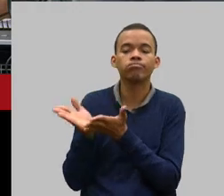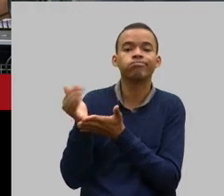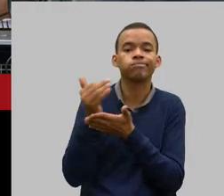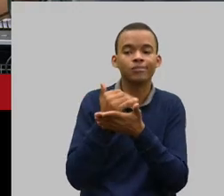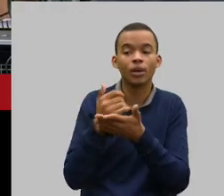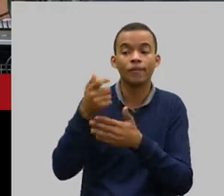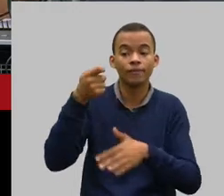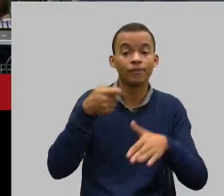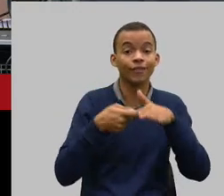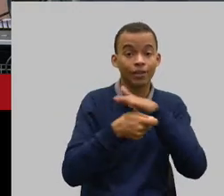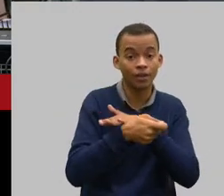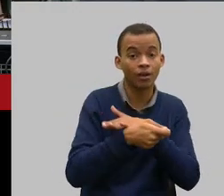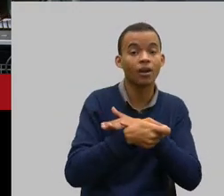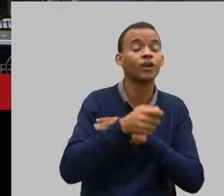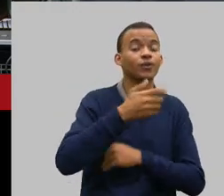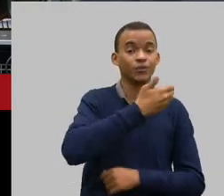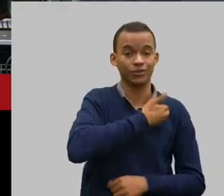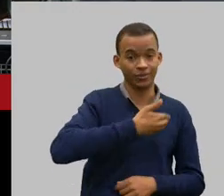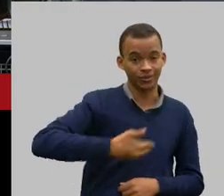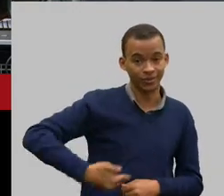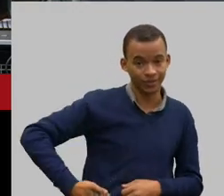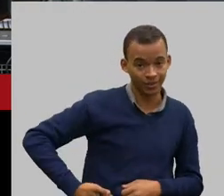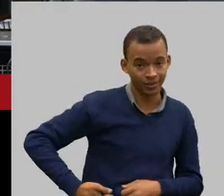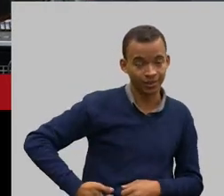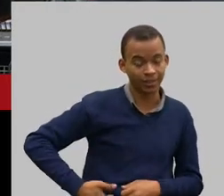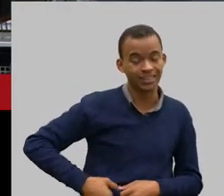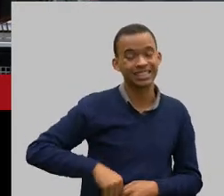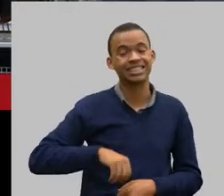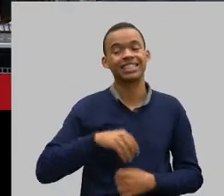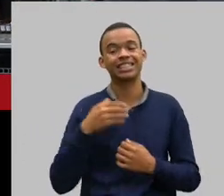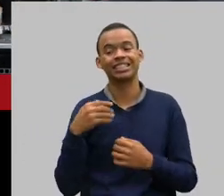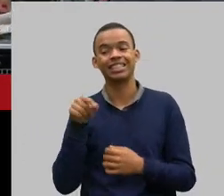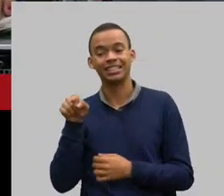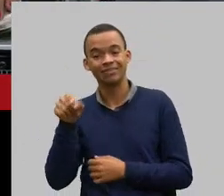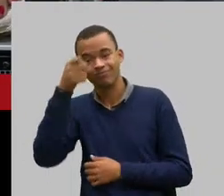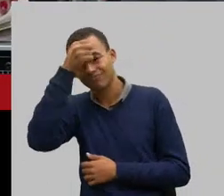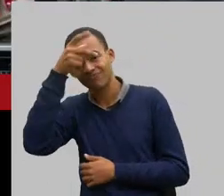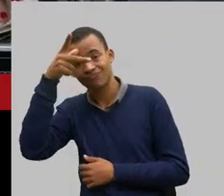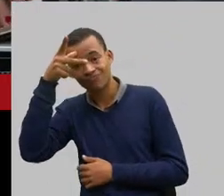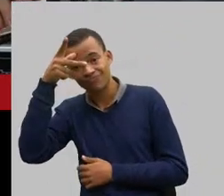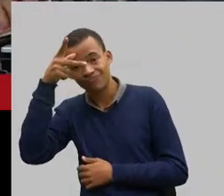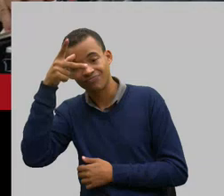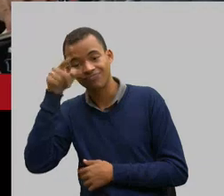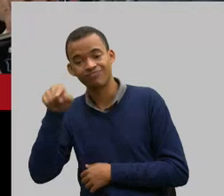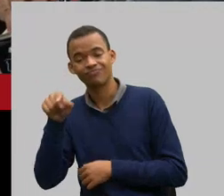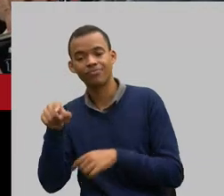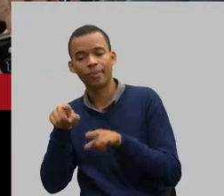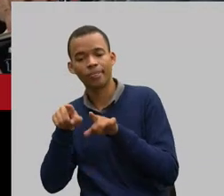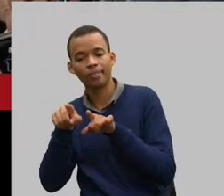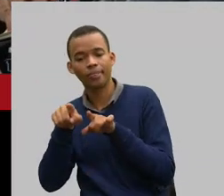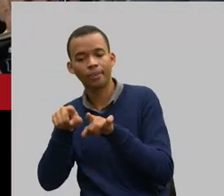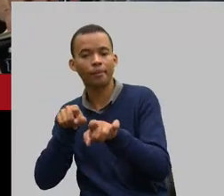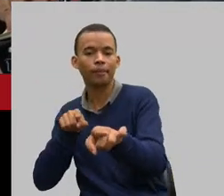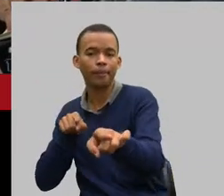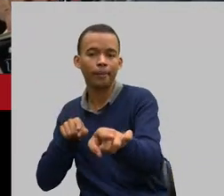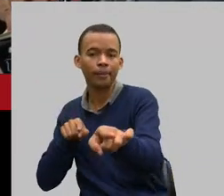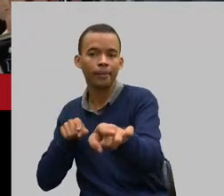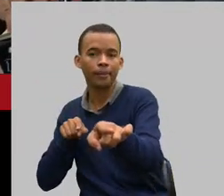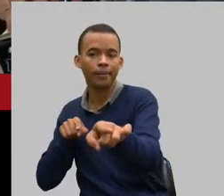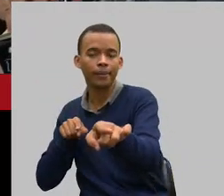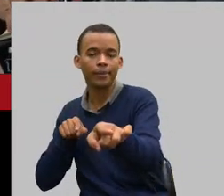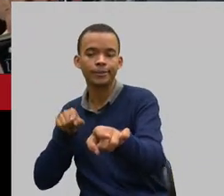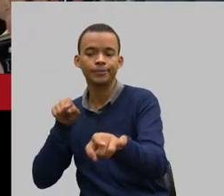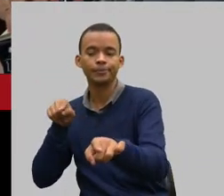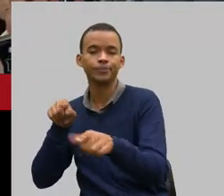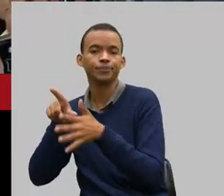município dado o desalinhamento aquele investimento deixa de ir para o município e passa a ir para aquele outro que